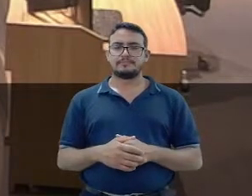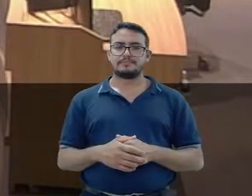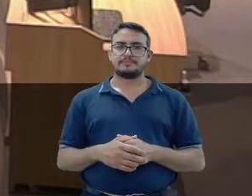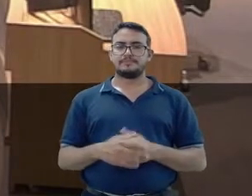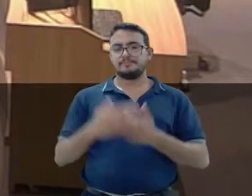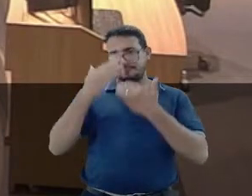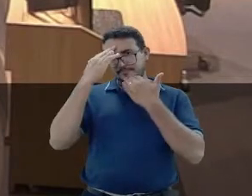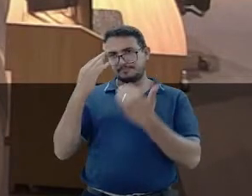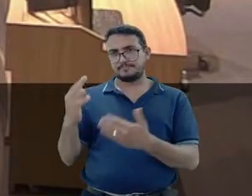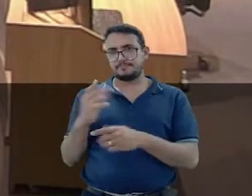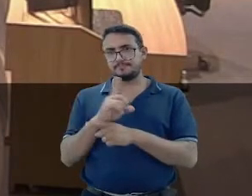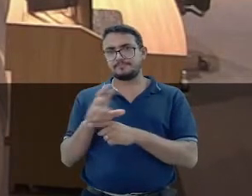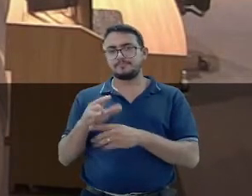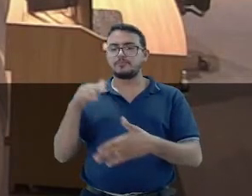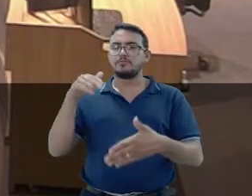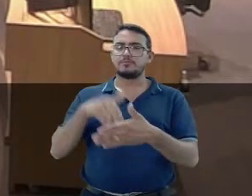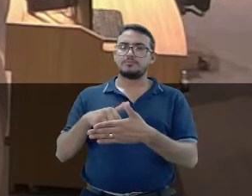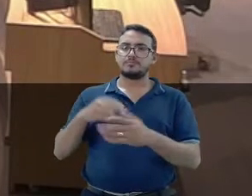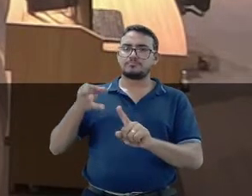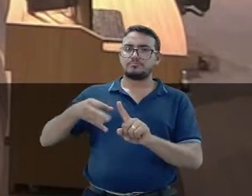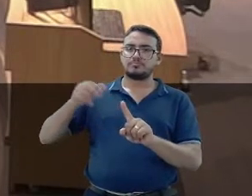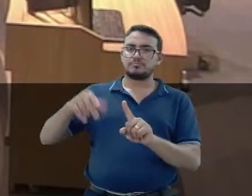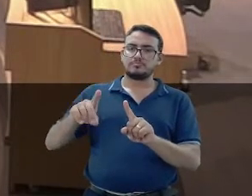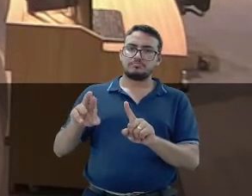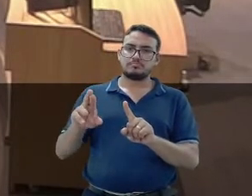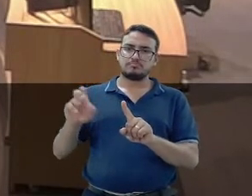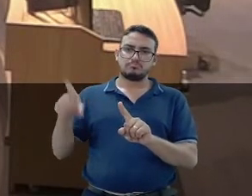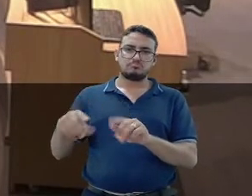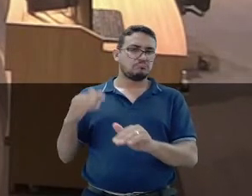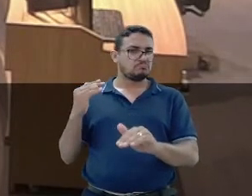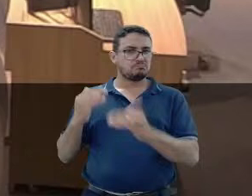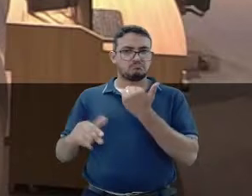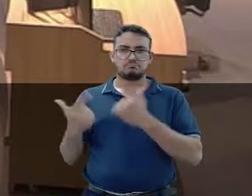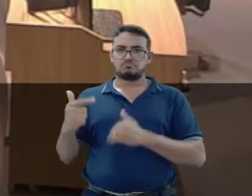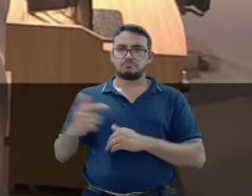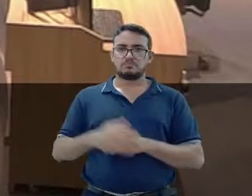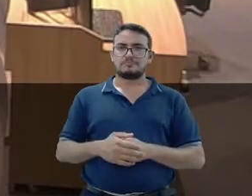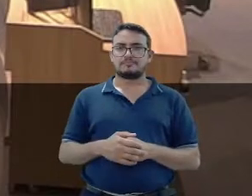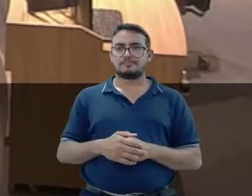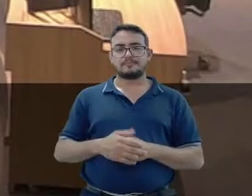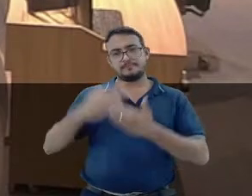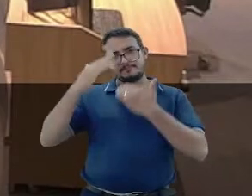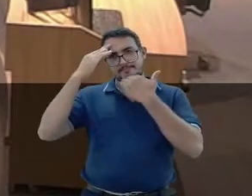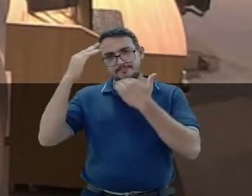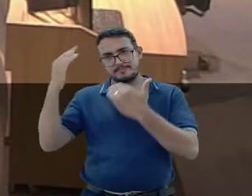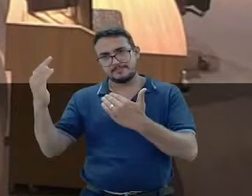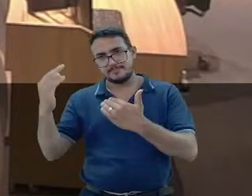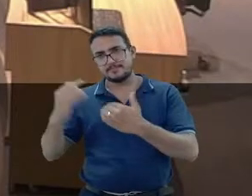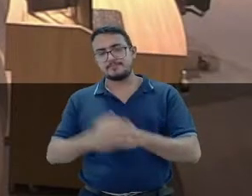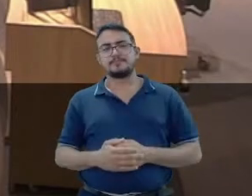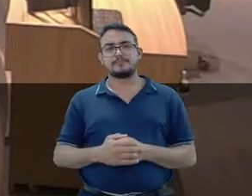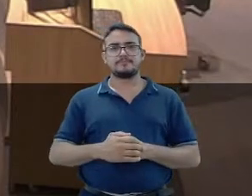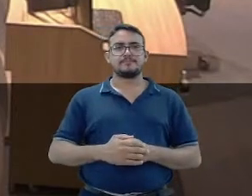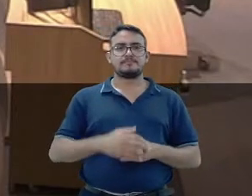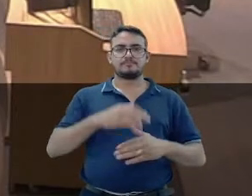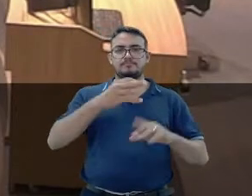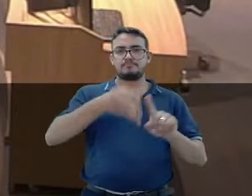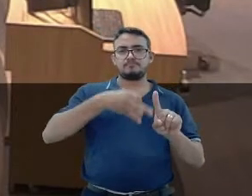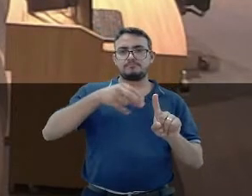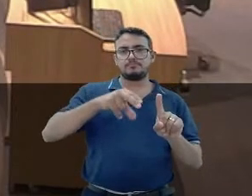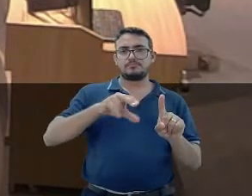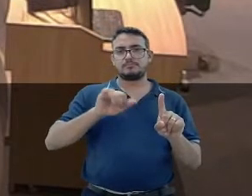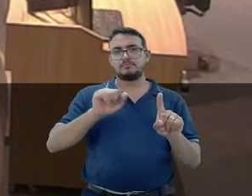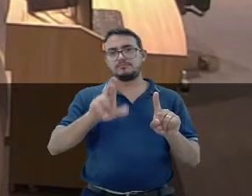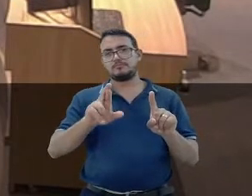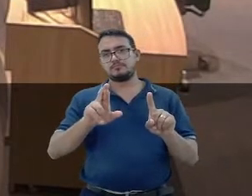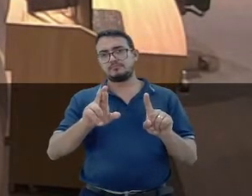Obrigado, doutor Fernando. Como vota, desembargador André? Sem divergência. Obrigado, desembargador André. Desembargador Nicanor?